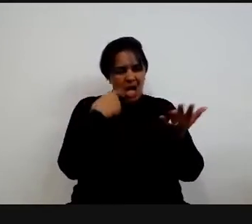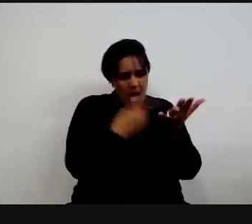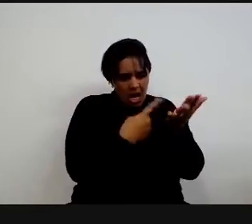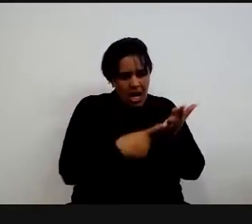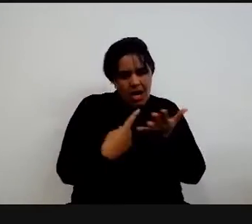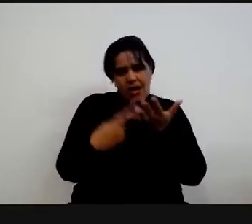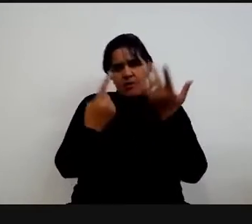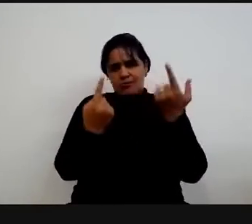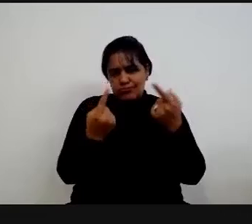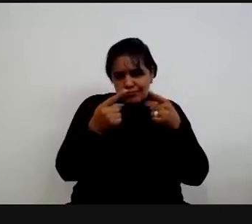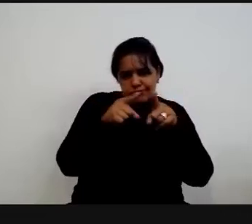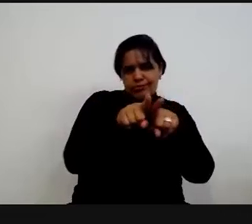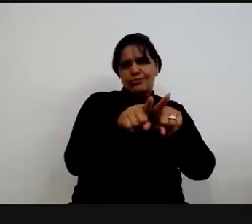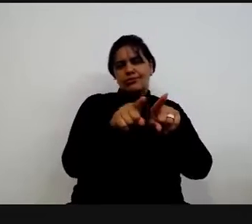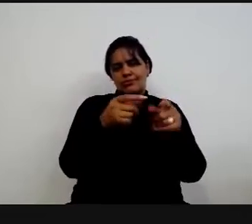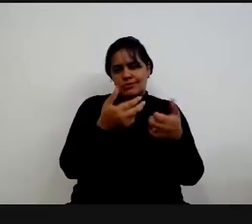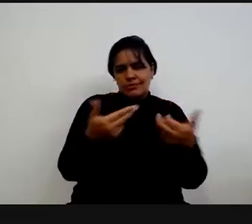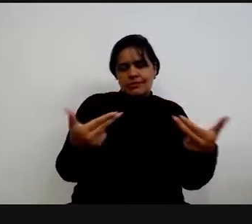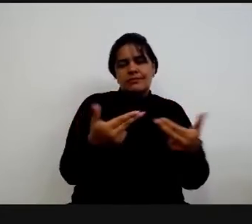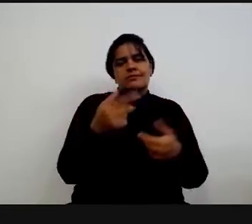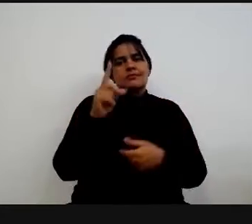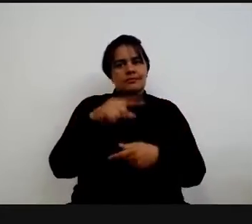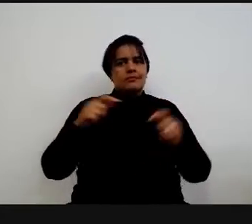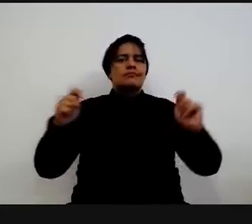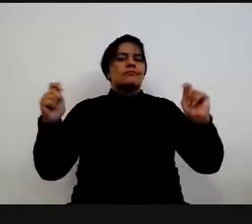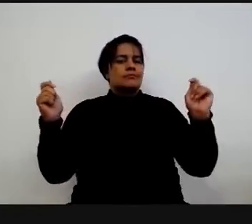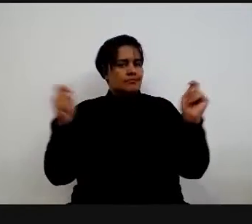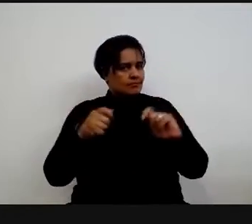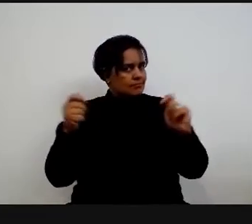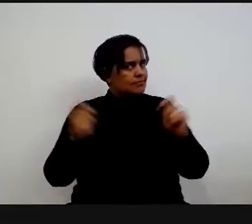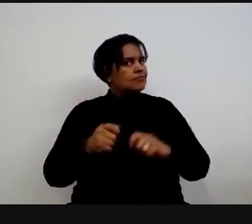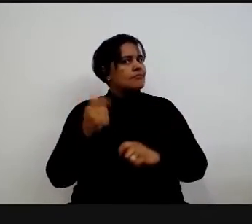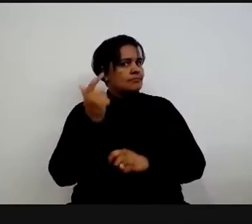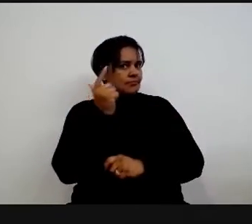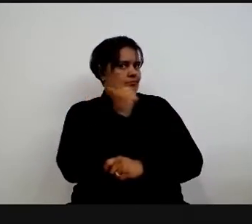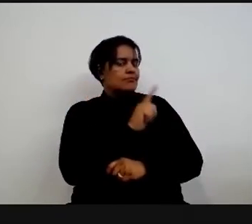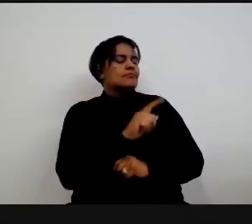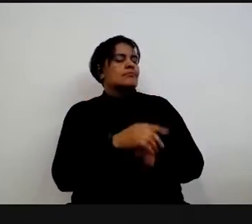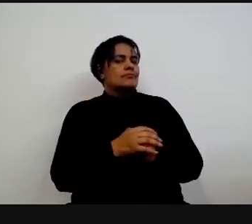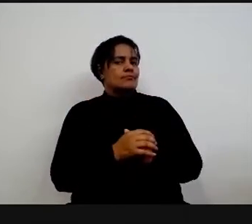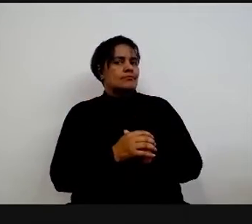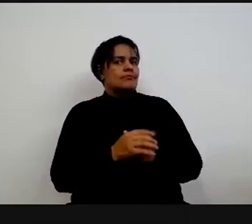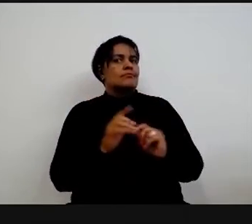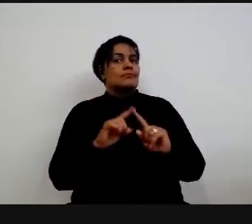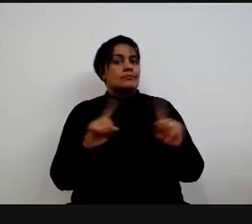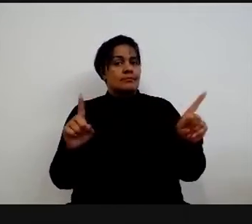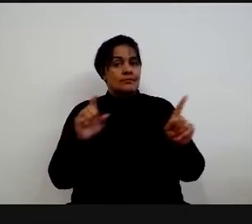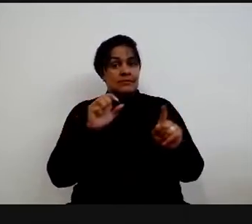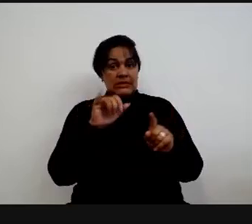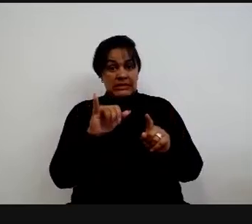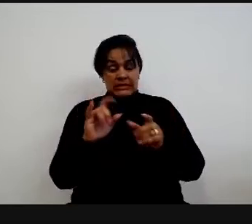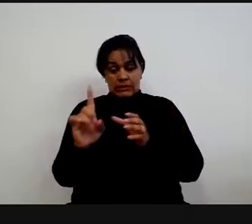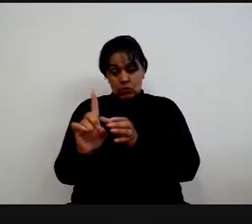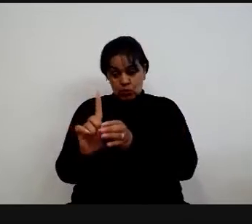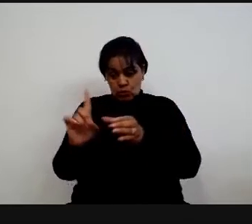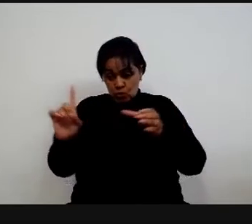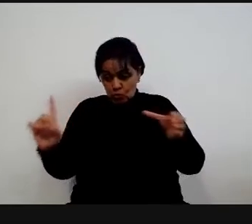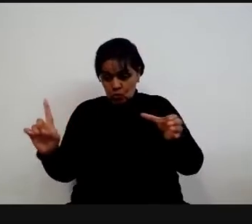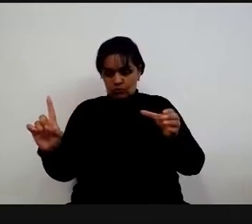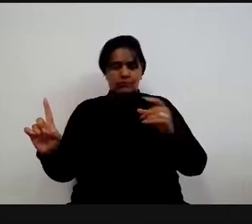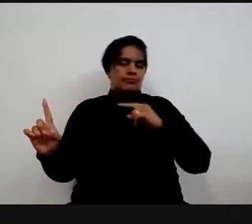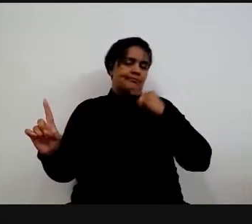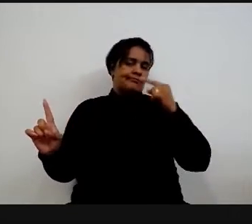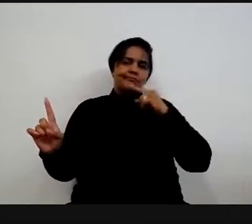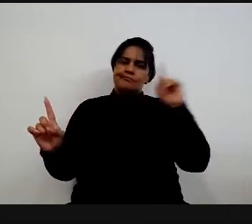essas integrações, a gente pode caminhar nesse sentido. Mas, se for para agir de uma forma mais isolada, não tem como